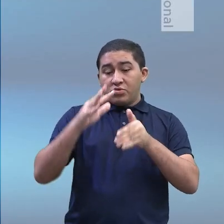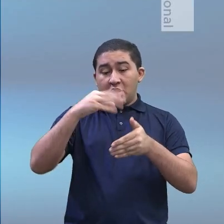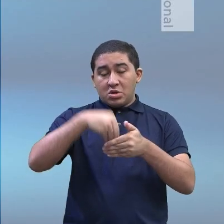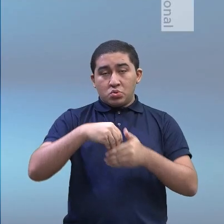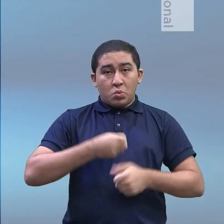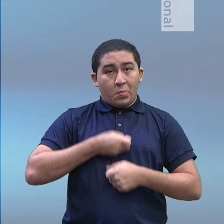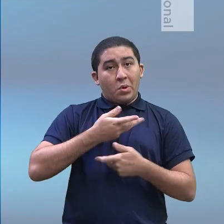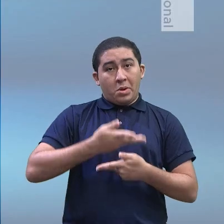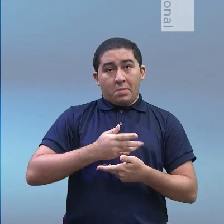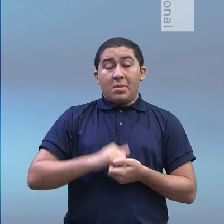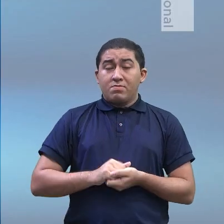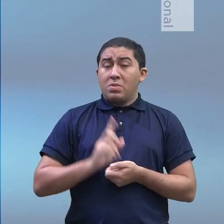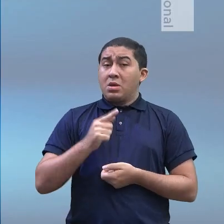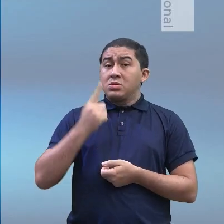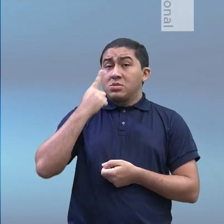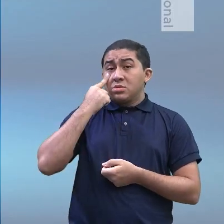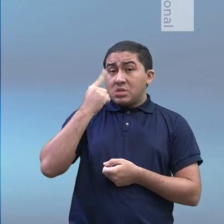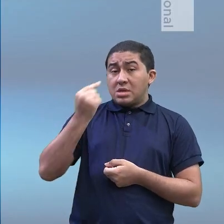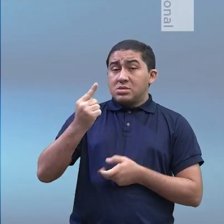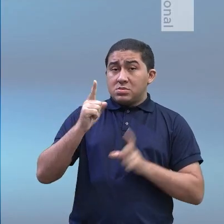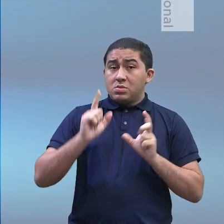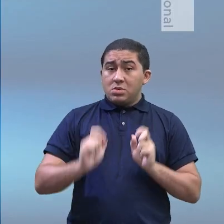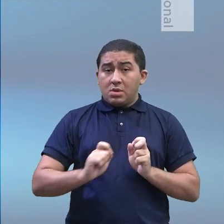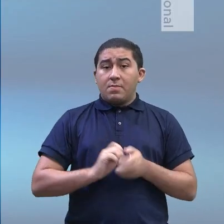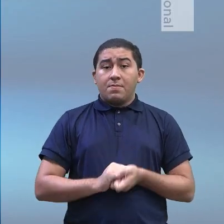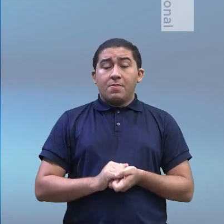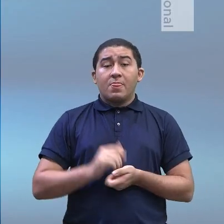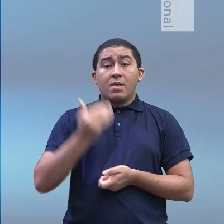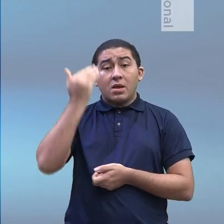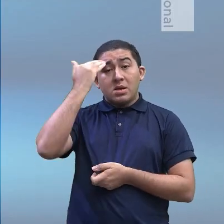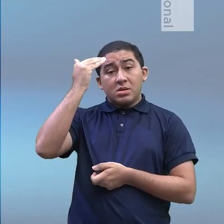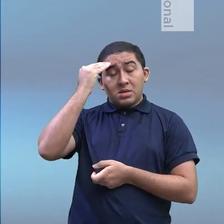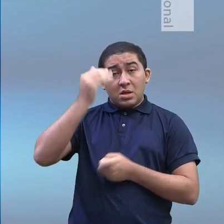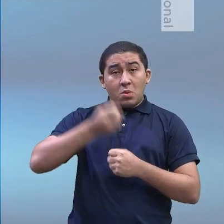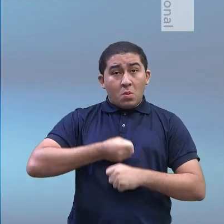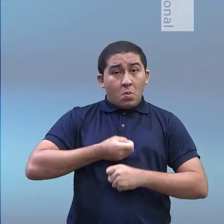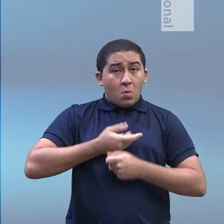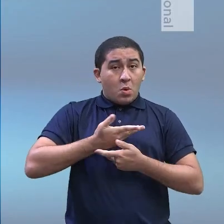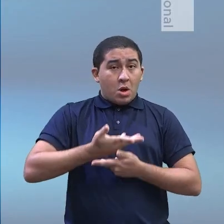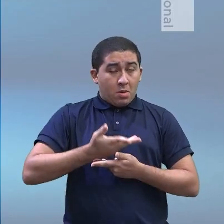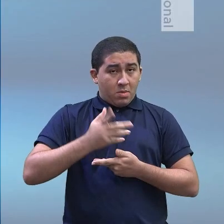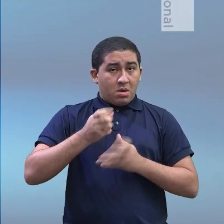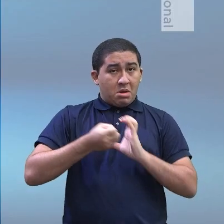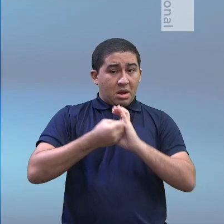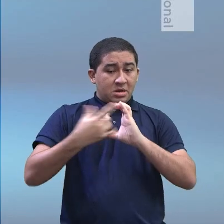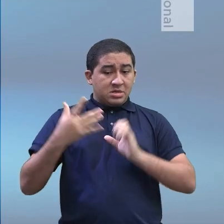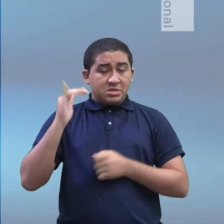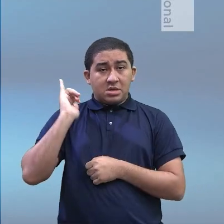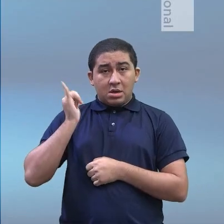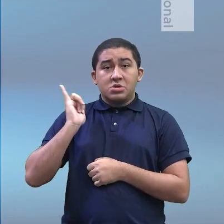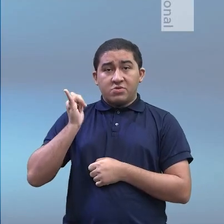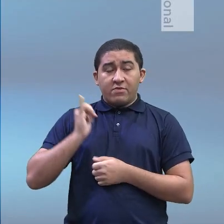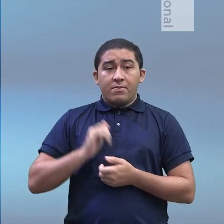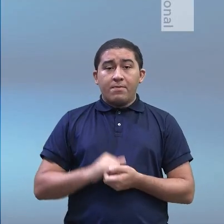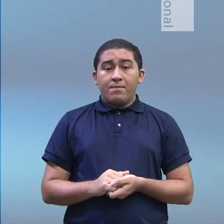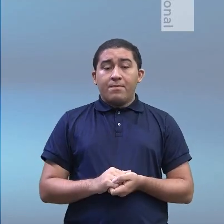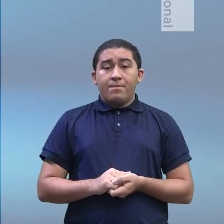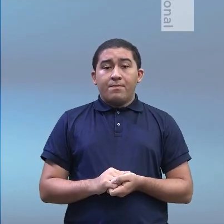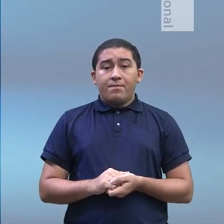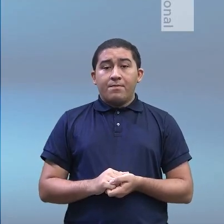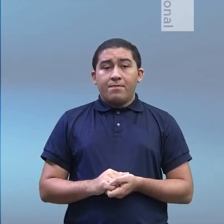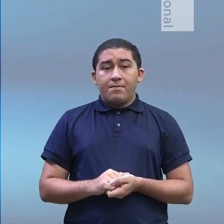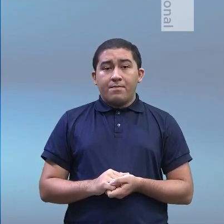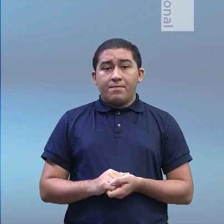uma forma bem interessante, né, de se criar um poema com características narrativas, né?